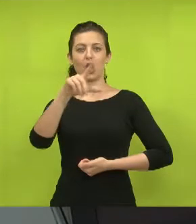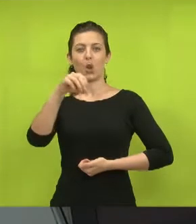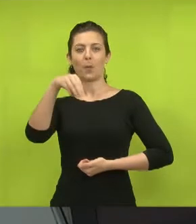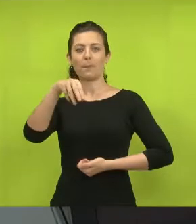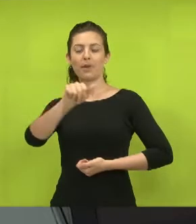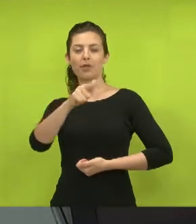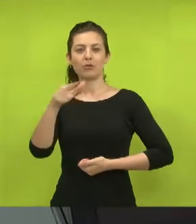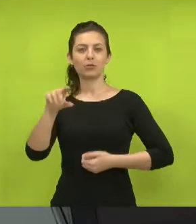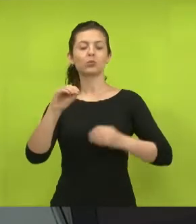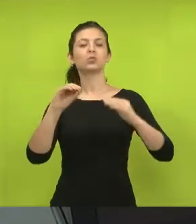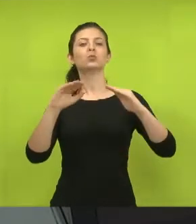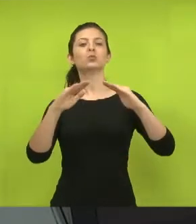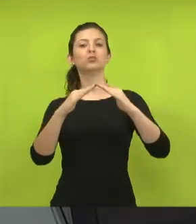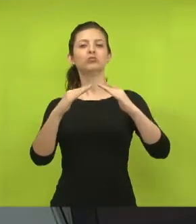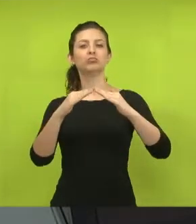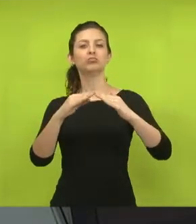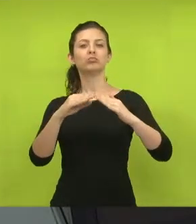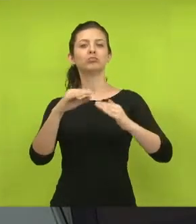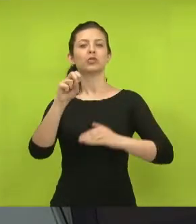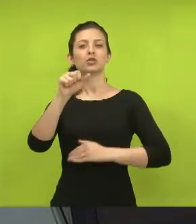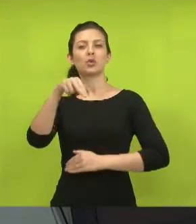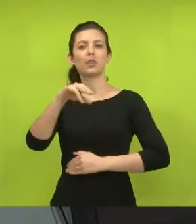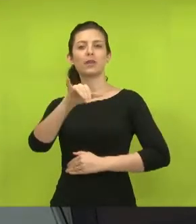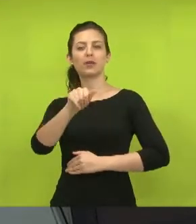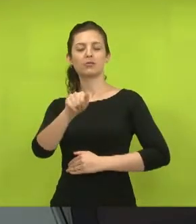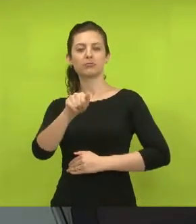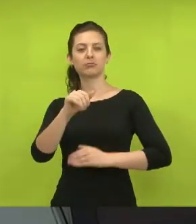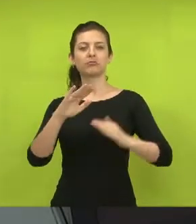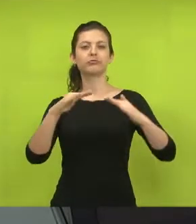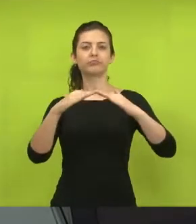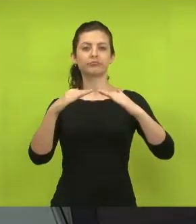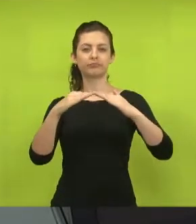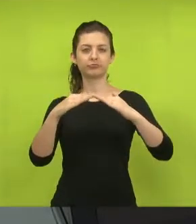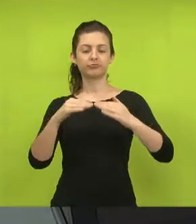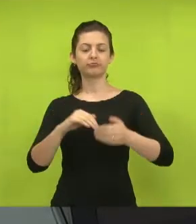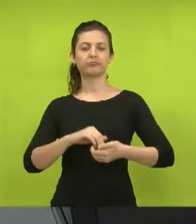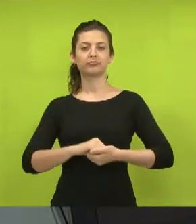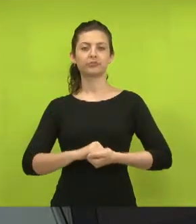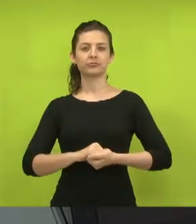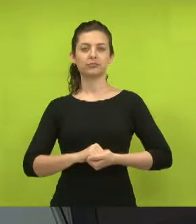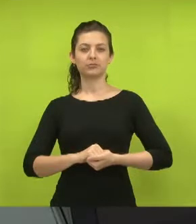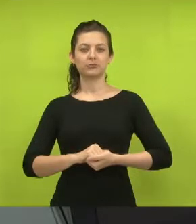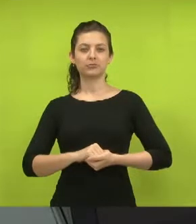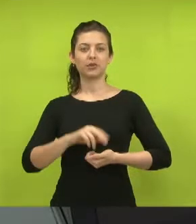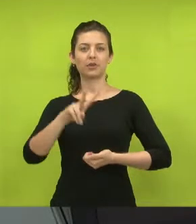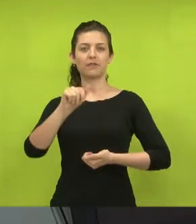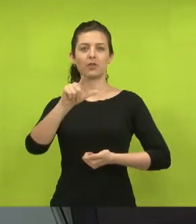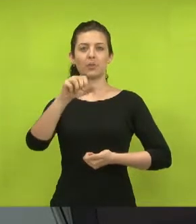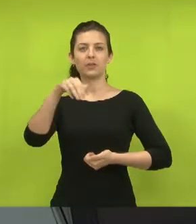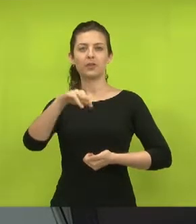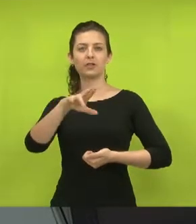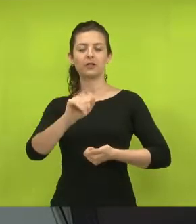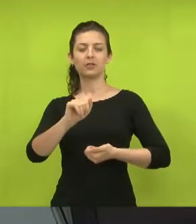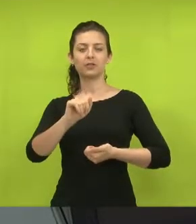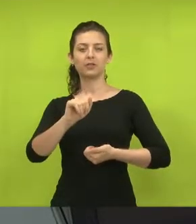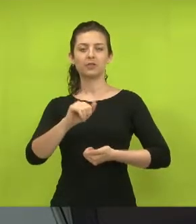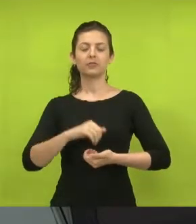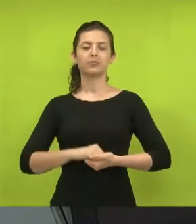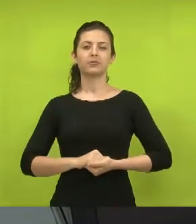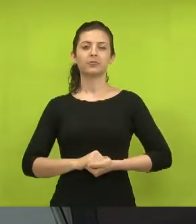Favorável. Como vota a vereadora Sônia Patas da Amizade? Favorável. Como vota o vereador Valmir do Parque Minha Lua?